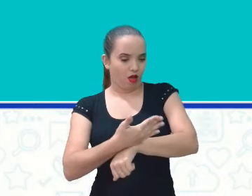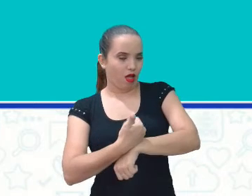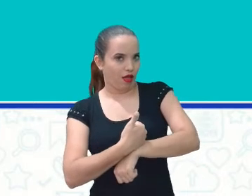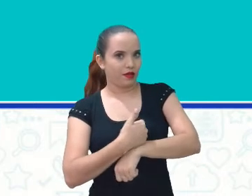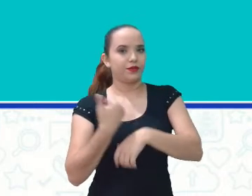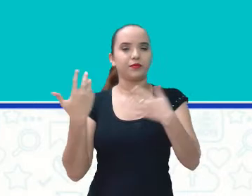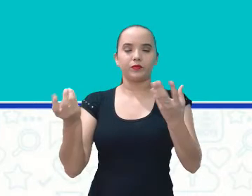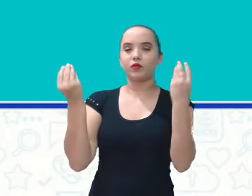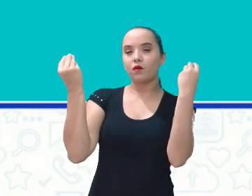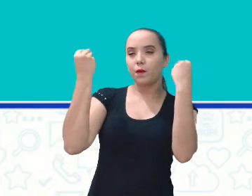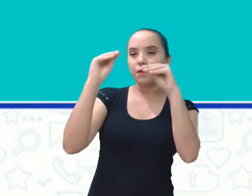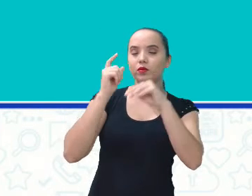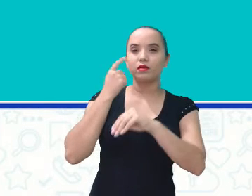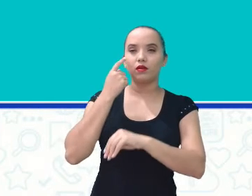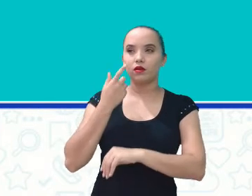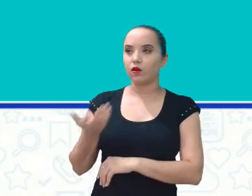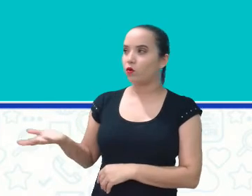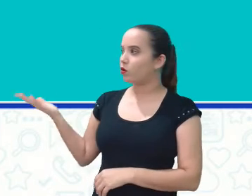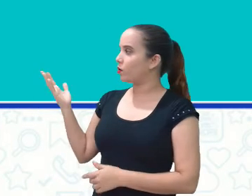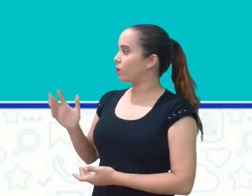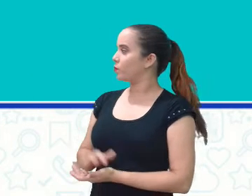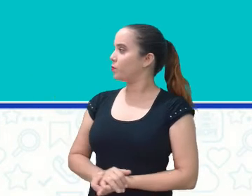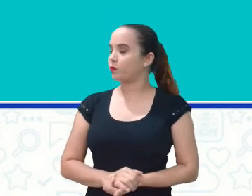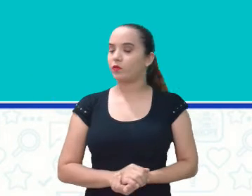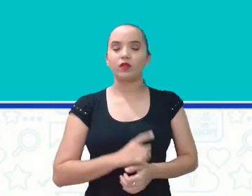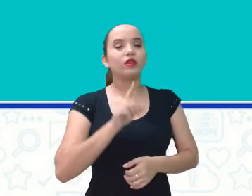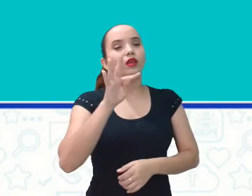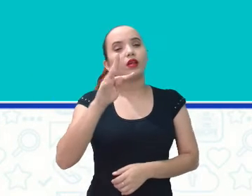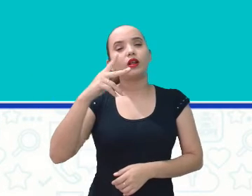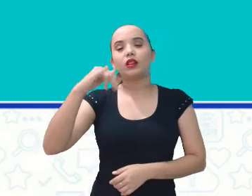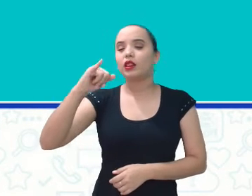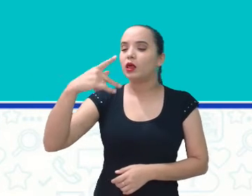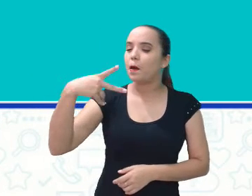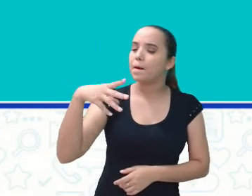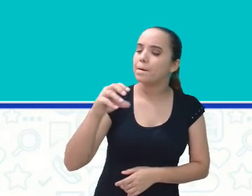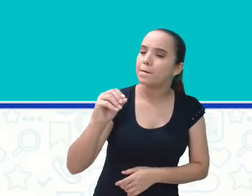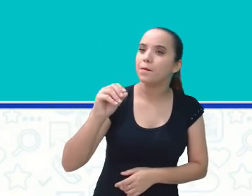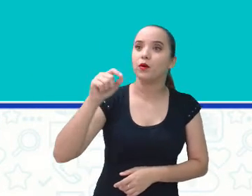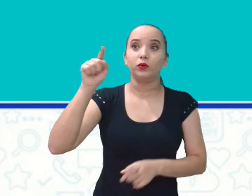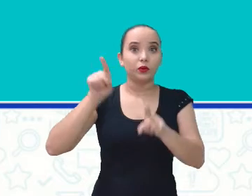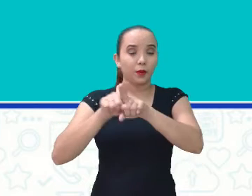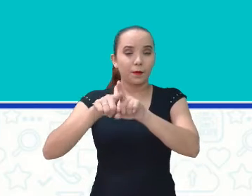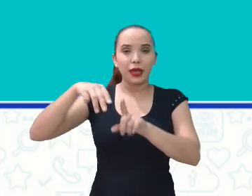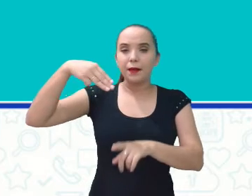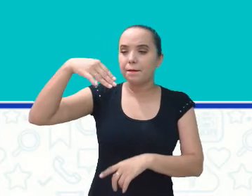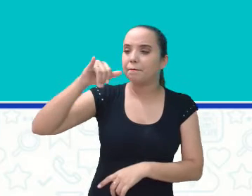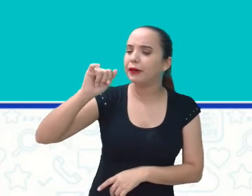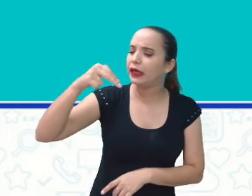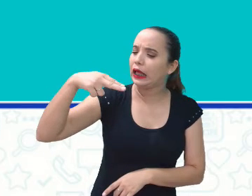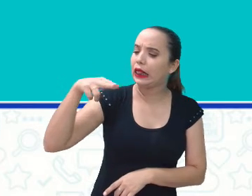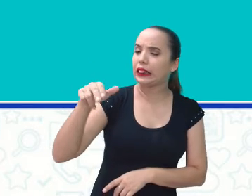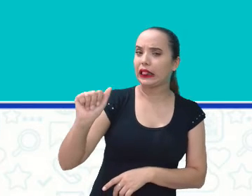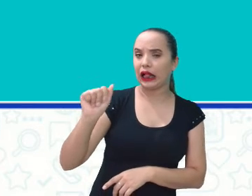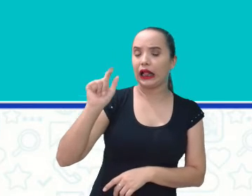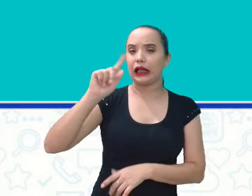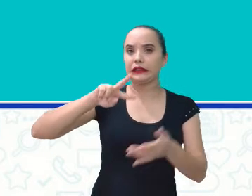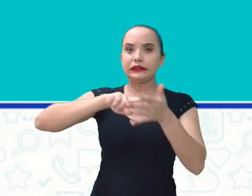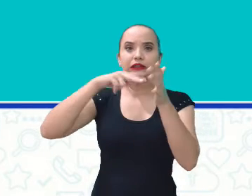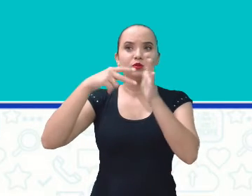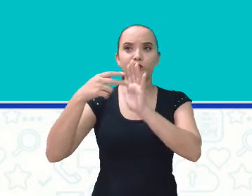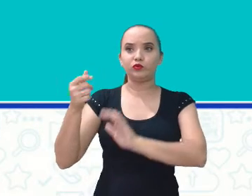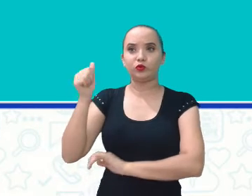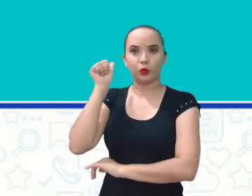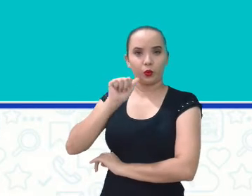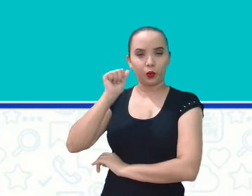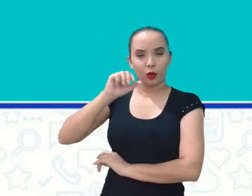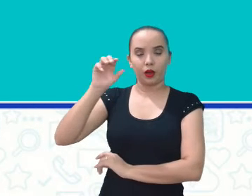para vocês que foi a palavra tipo muito falado, a palavra mina, não é? Que é aquela boizinha, não sei como